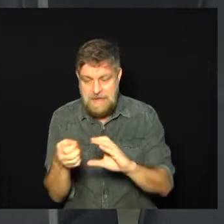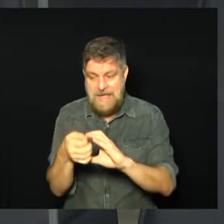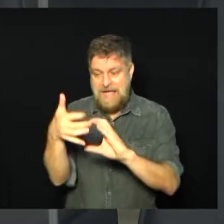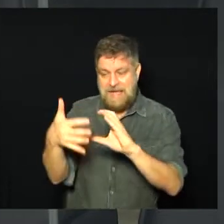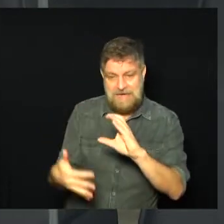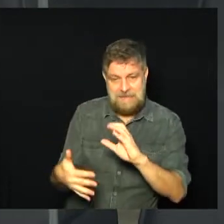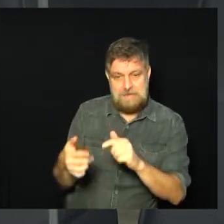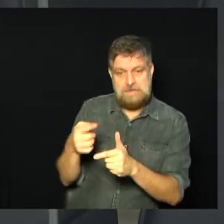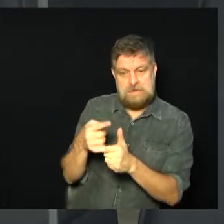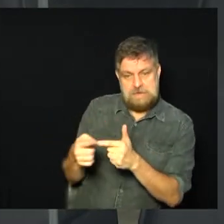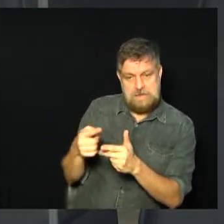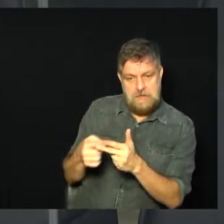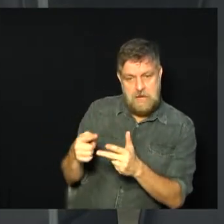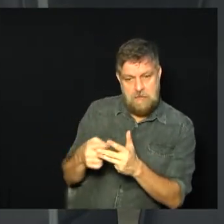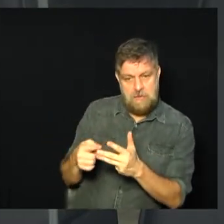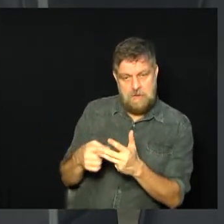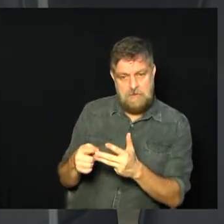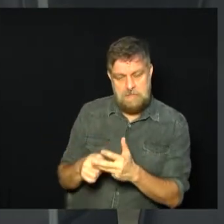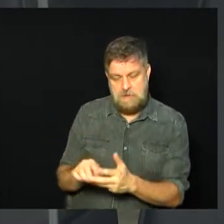calçadas.